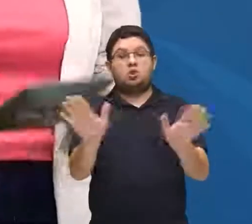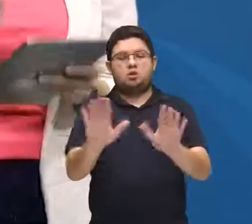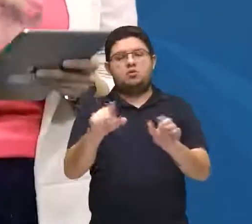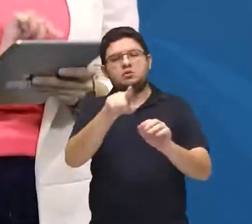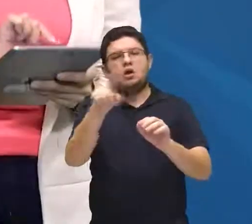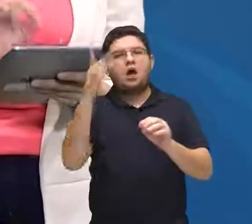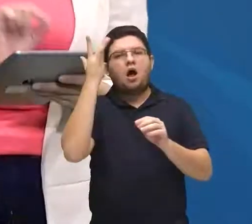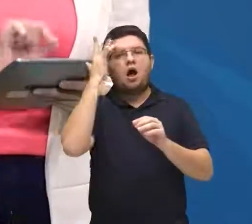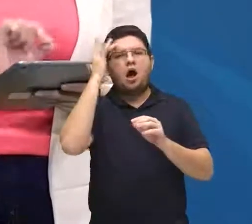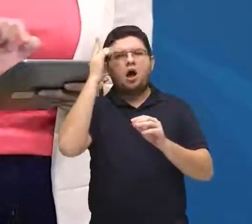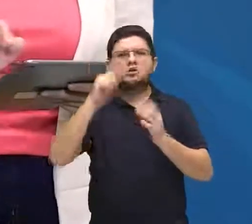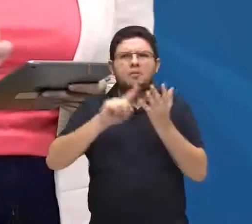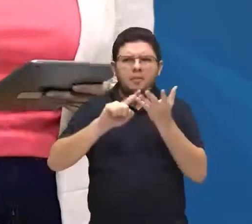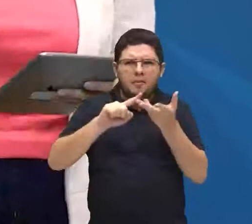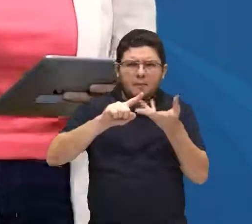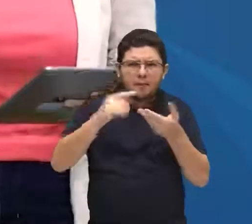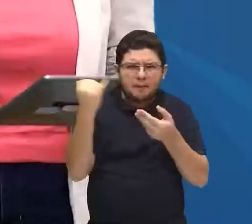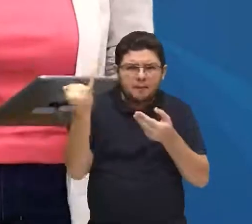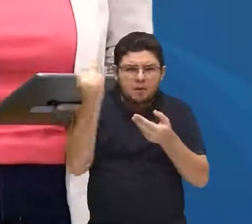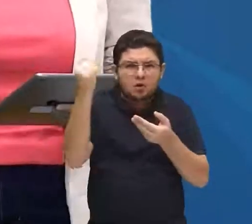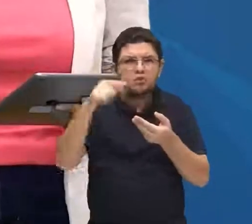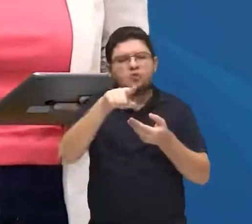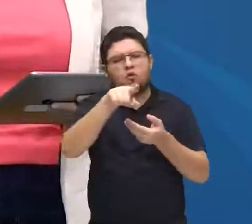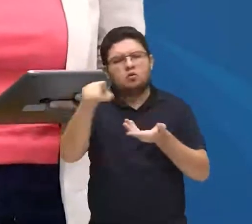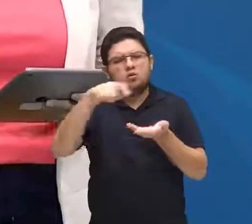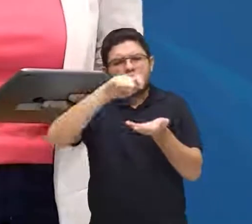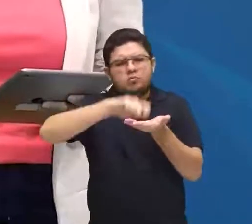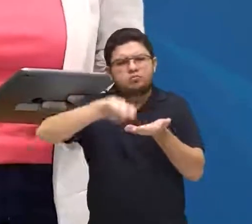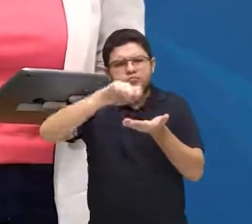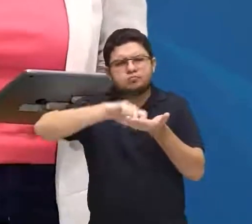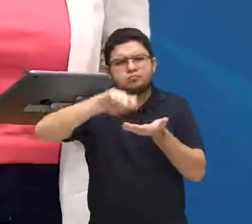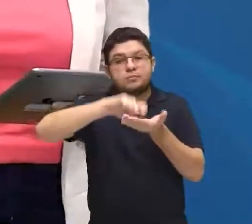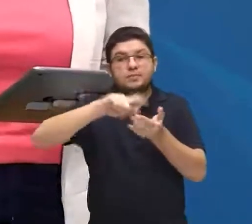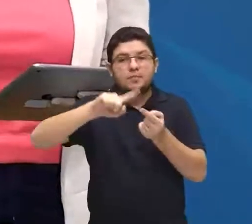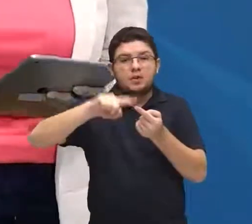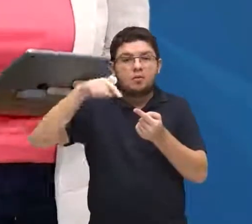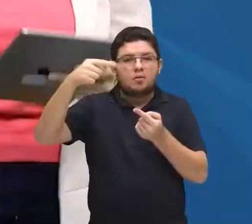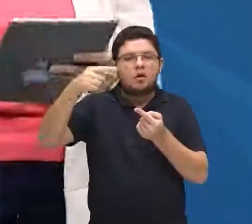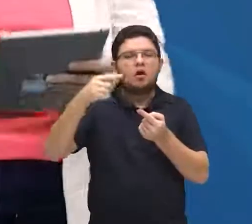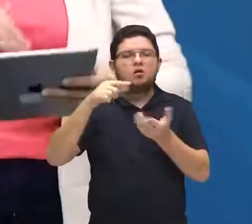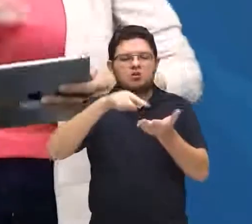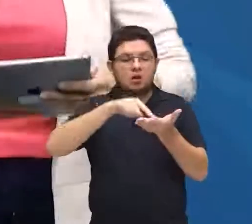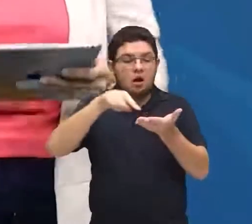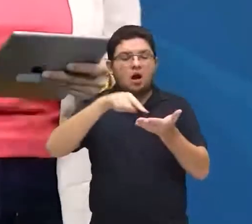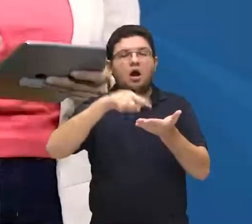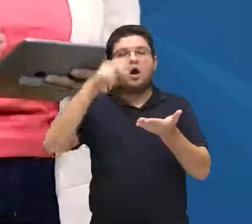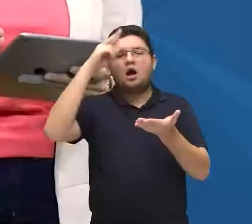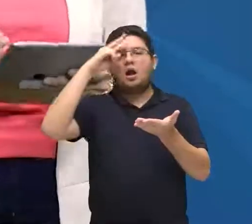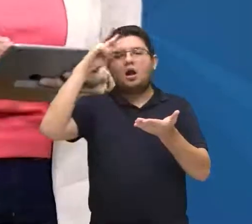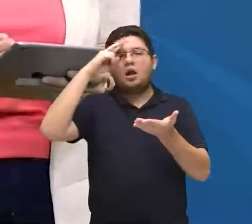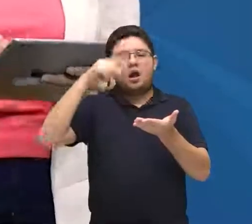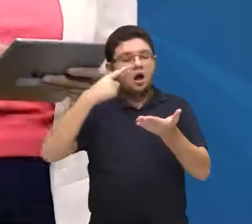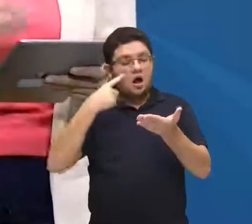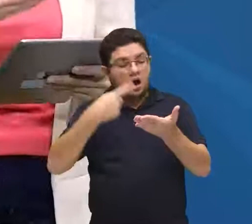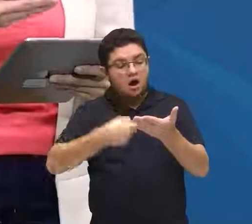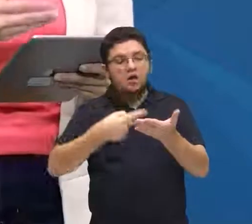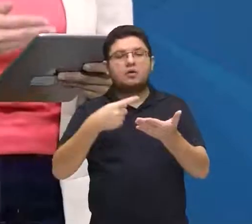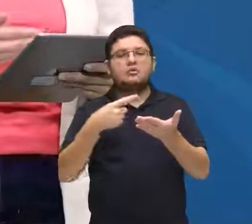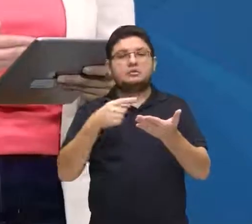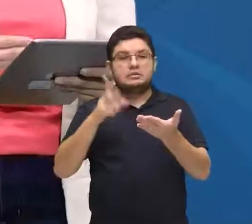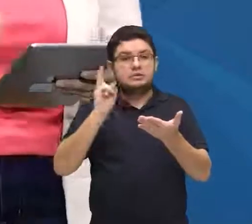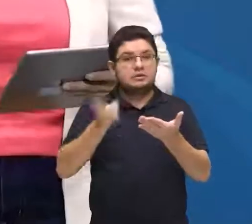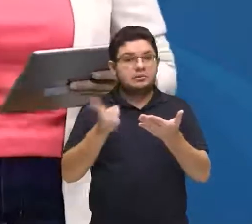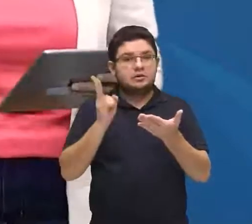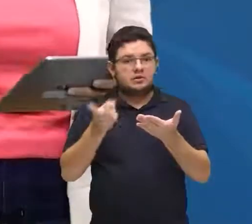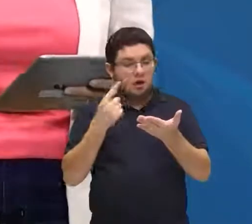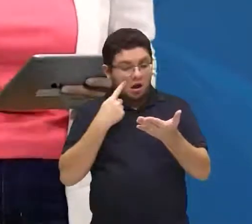mais importante, você anota ali, faz uma notinha para não esquecer e sempre que precisar rever o conteúdo, você vai